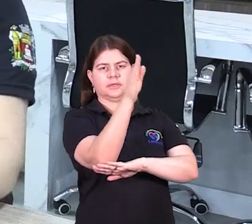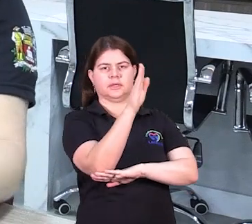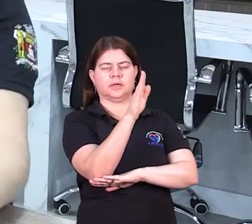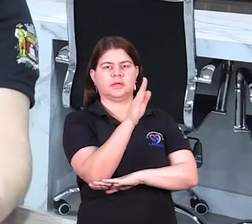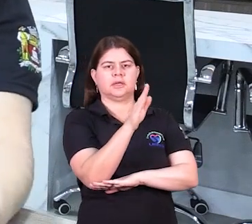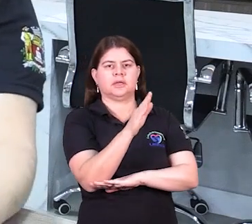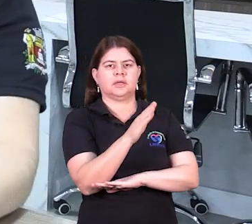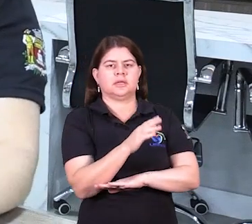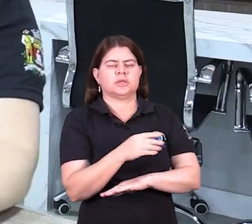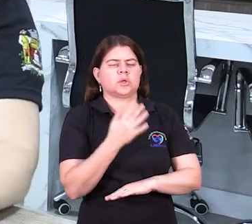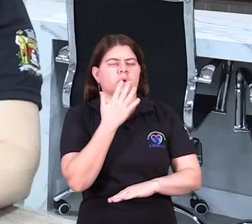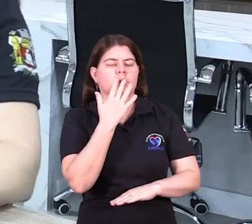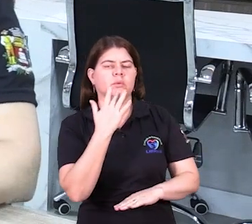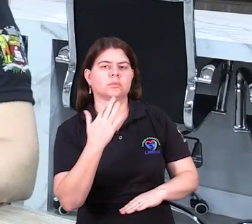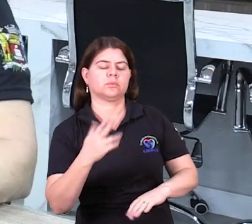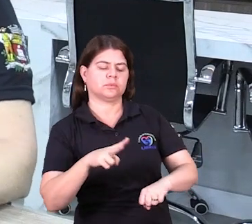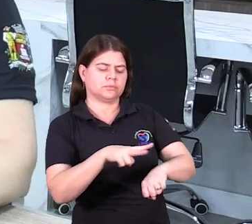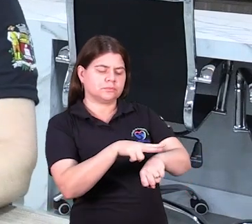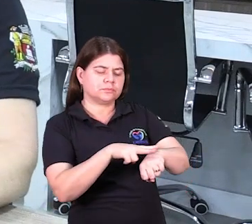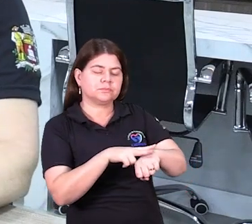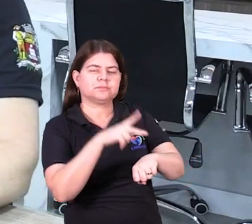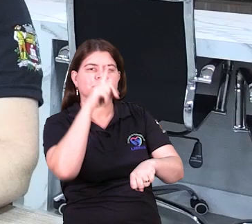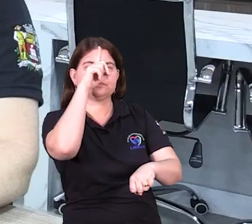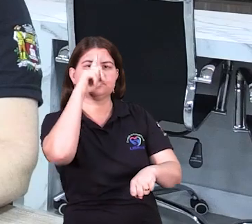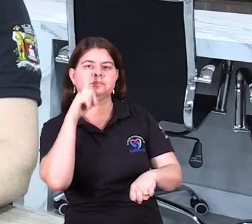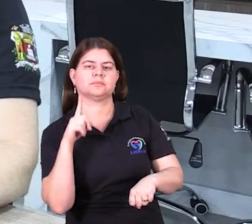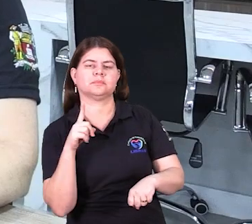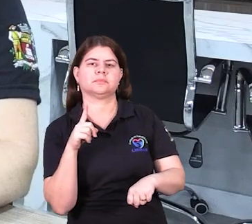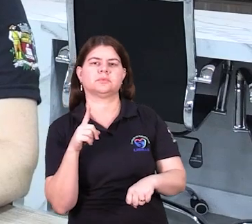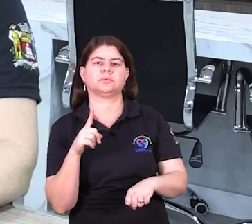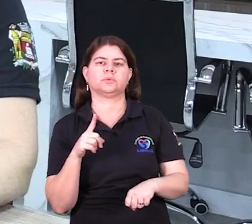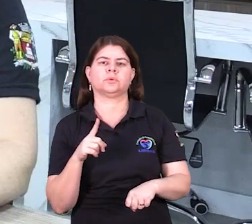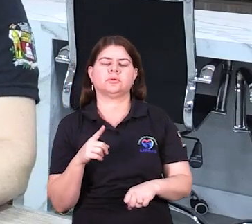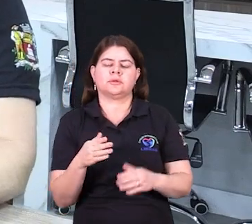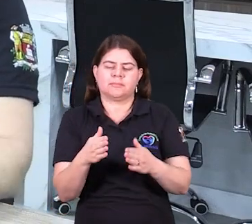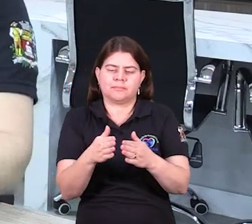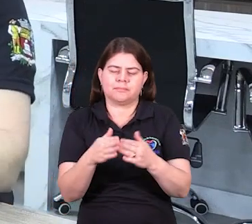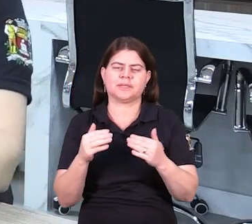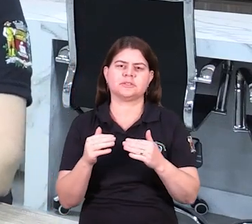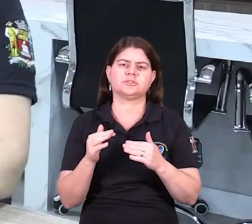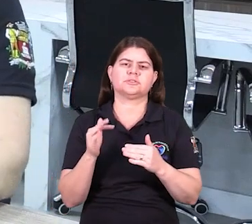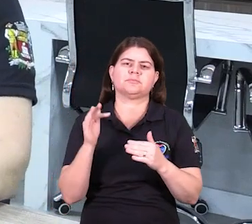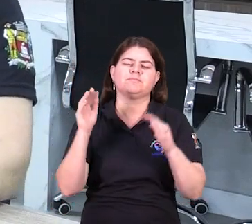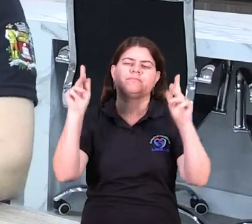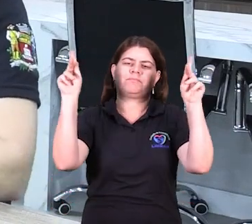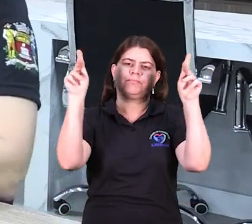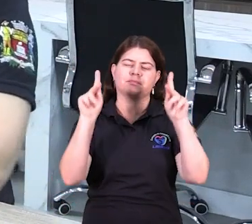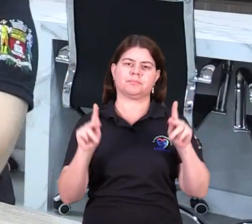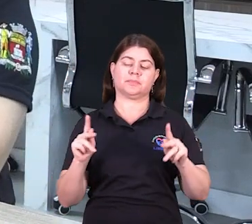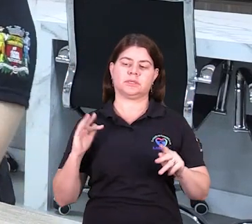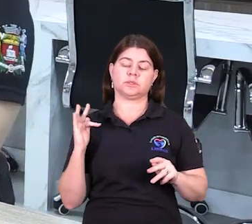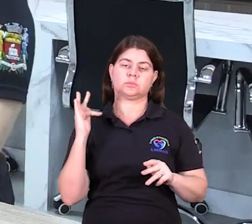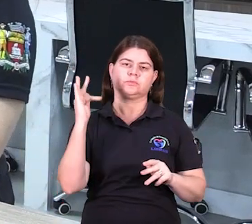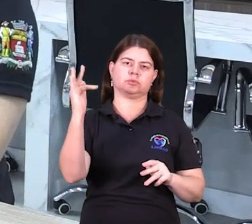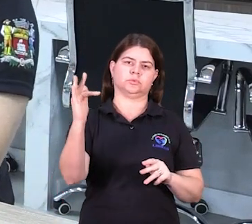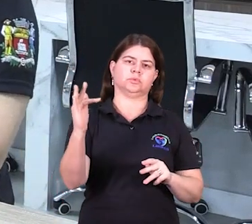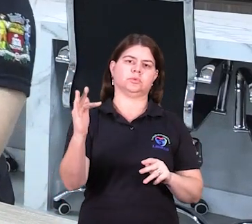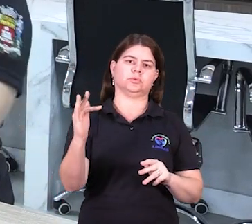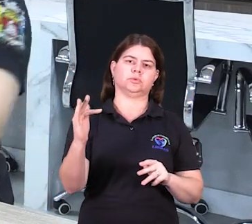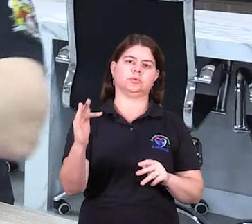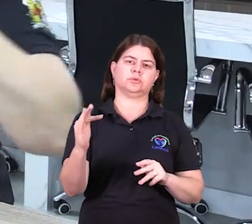Ele fala das suas cores, do verde, amarelo. Ele fala que ele pede paz para o futuro, que ele tem um